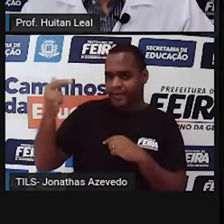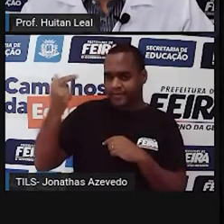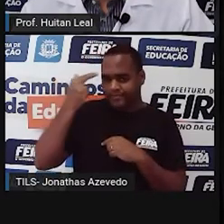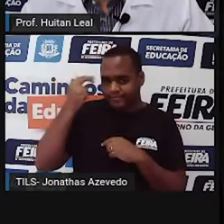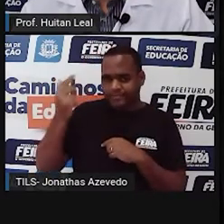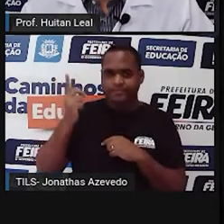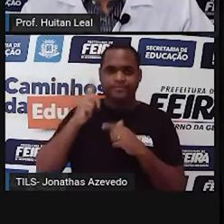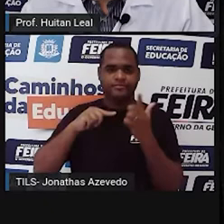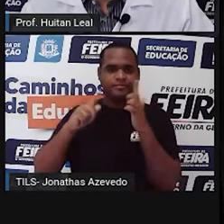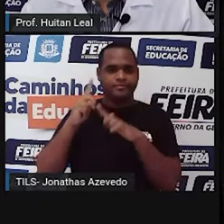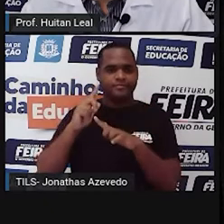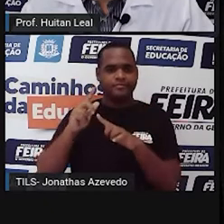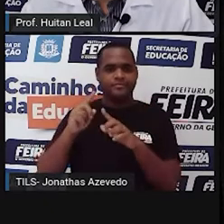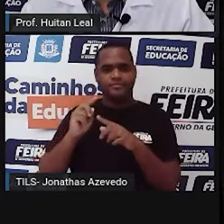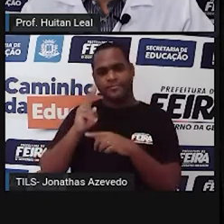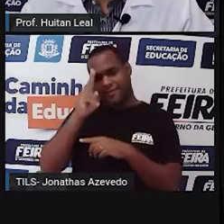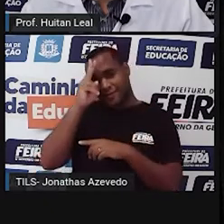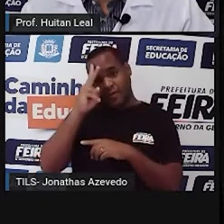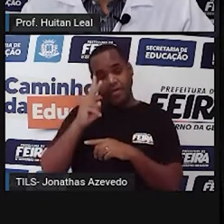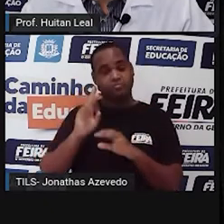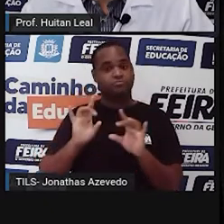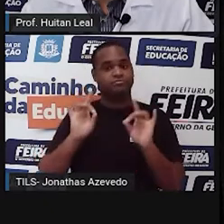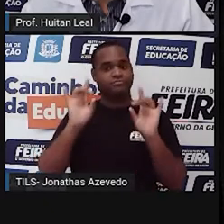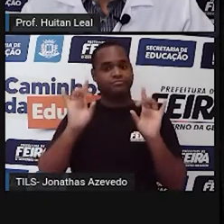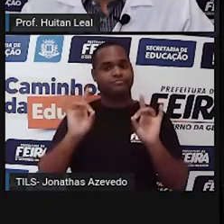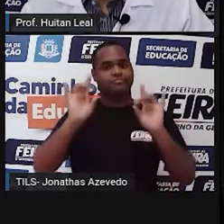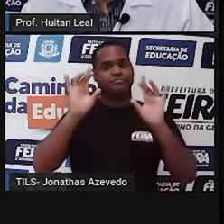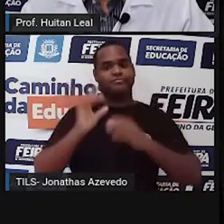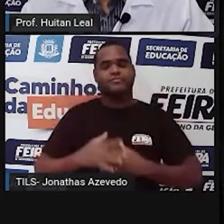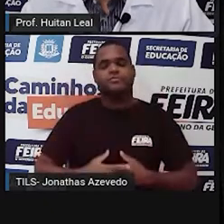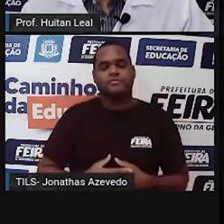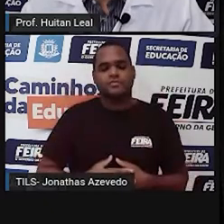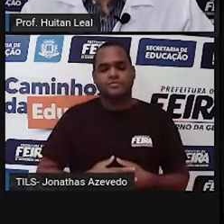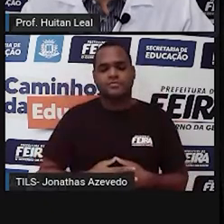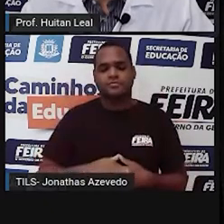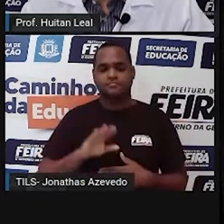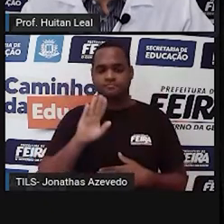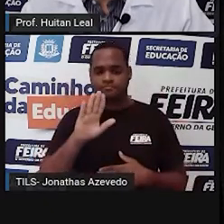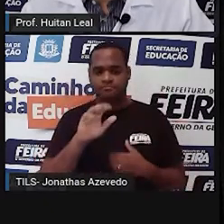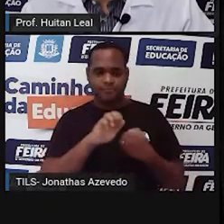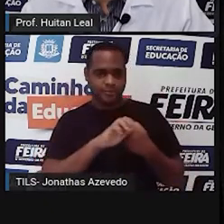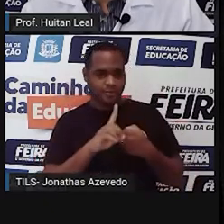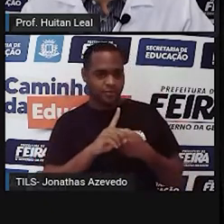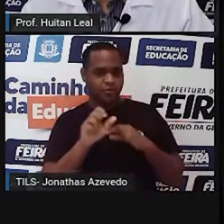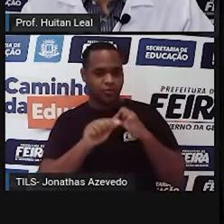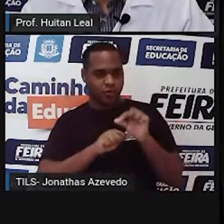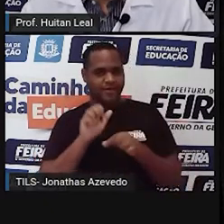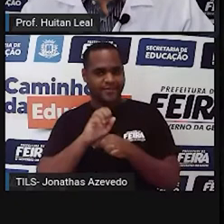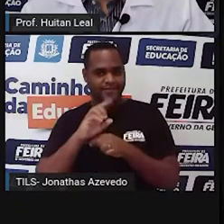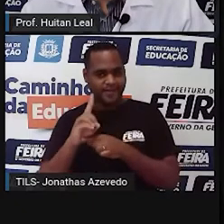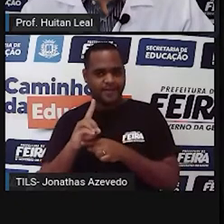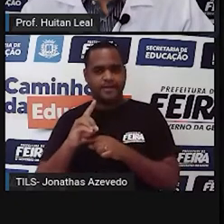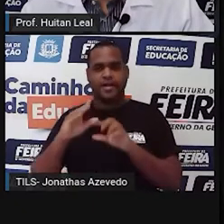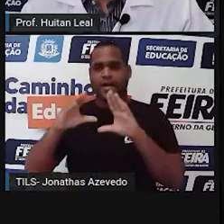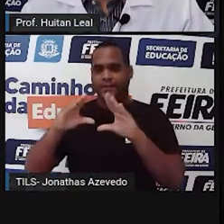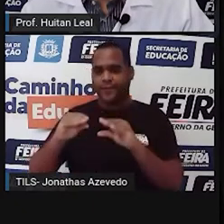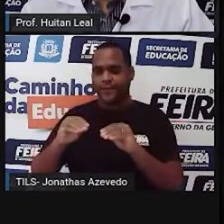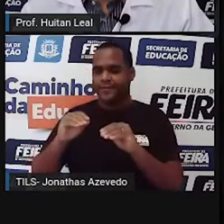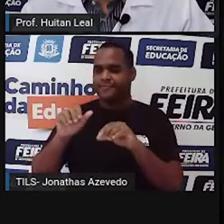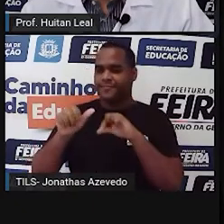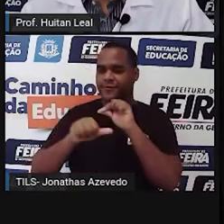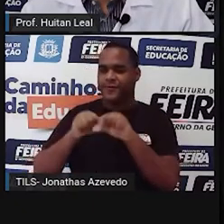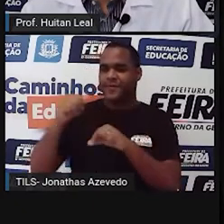inteira com histórias fantásticas. Letra B, o advérbio modifica o adjetivo. A noite